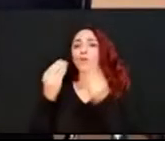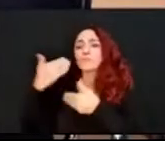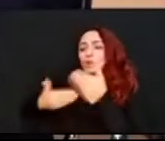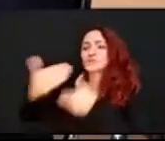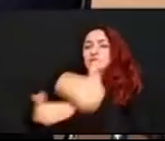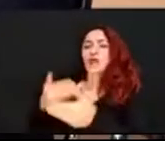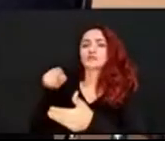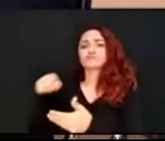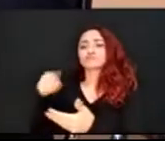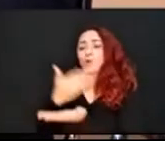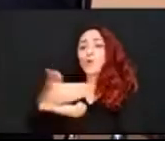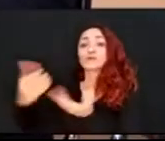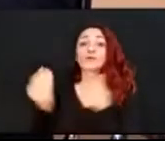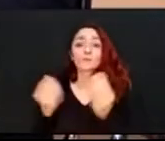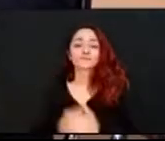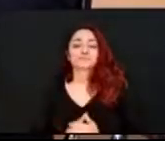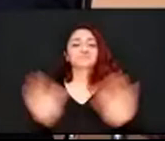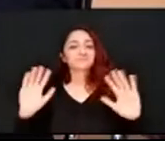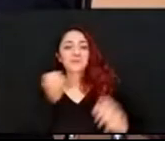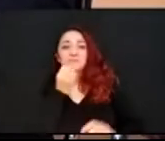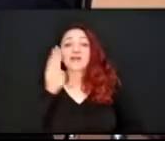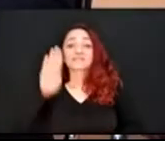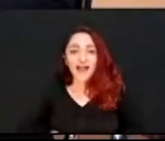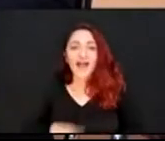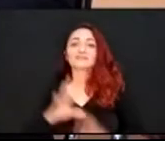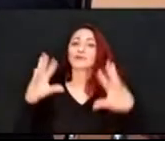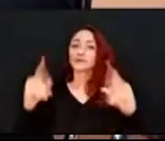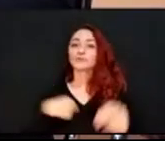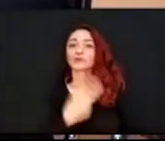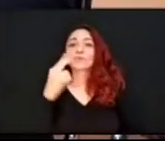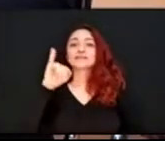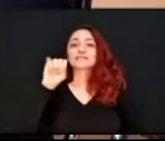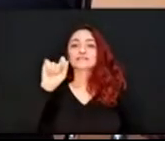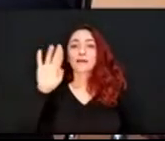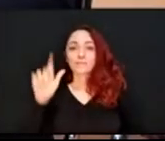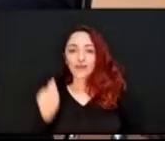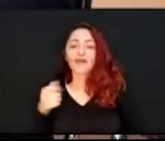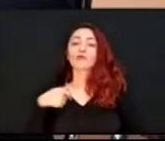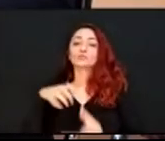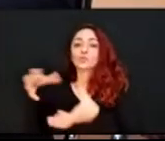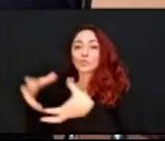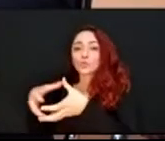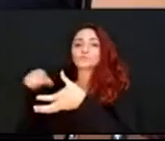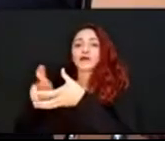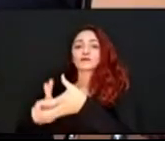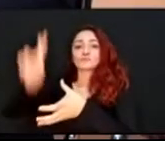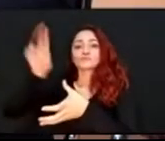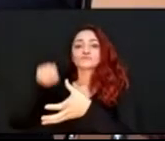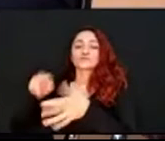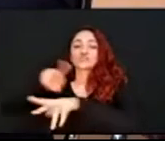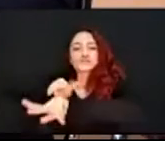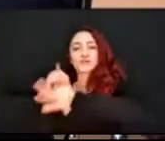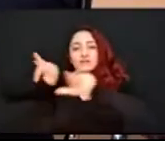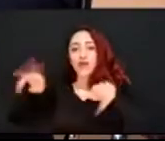a todas e todos eu sou Isabela eu sou a diretora da área de verdade com todo o grupo Carrefour como que cure apresentou